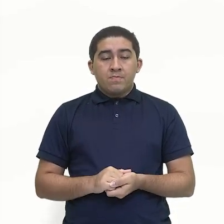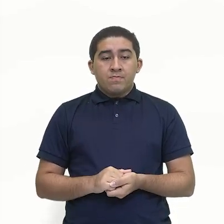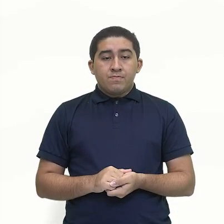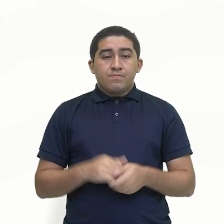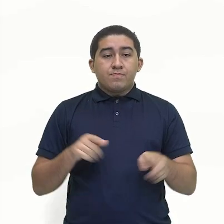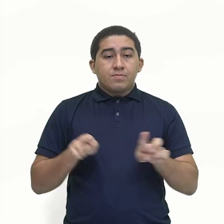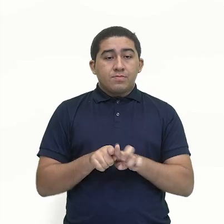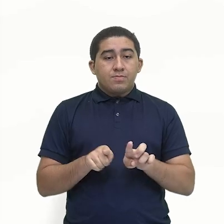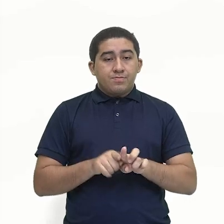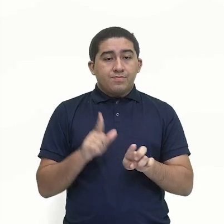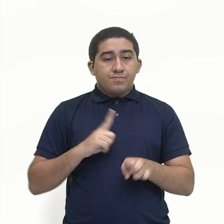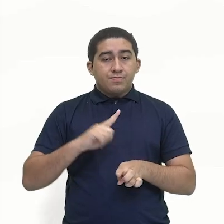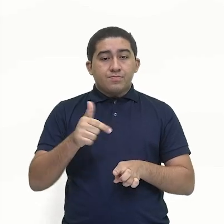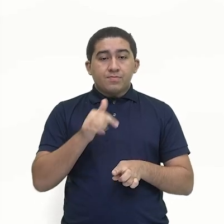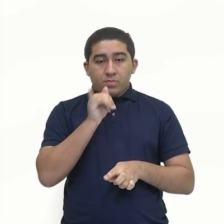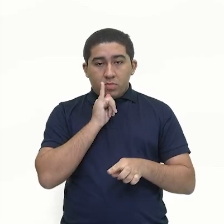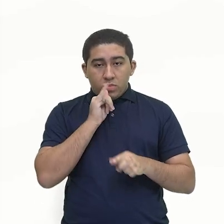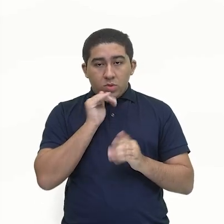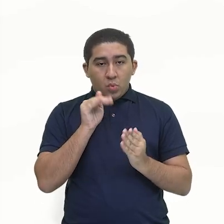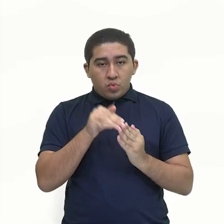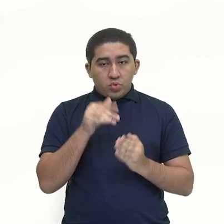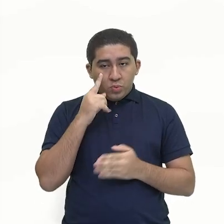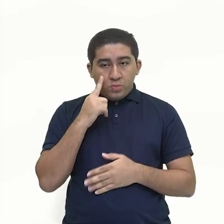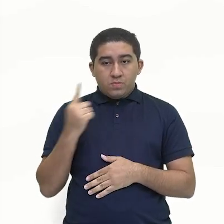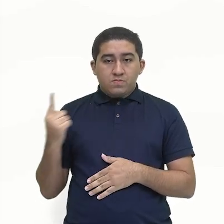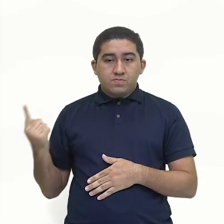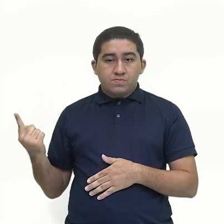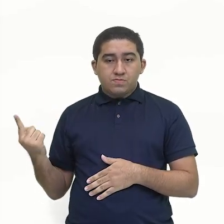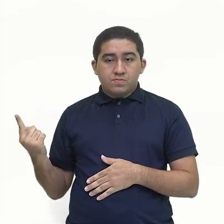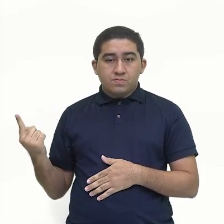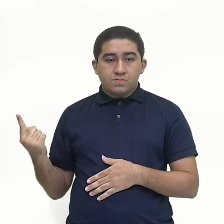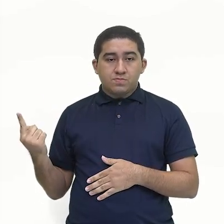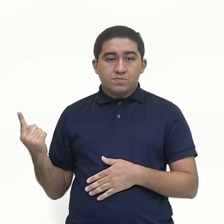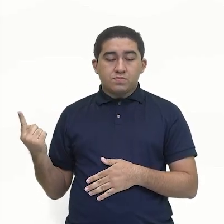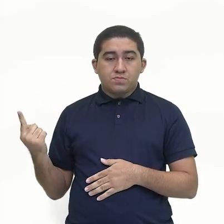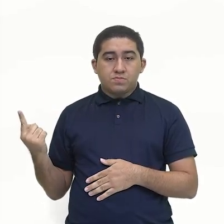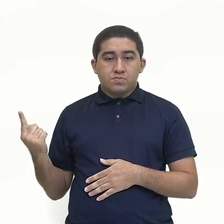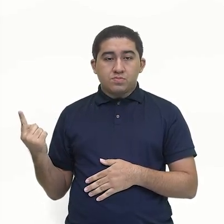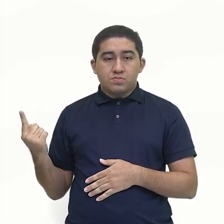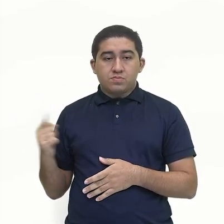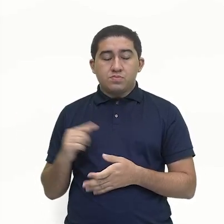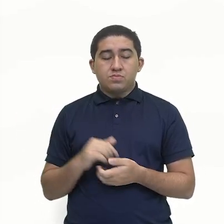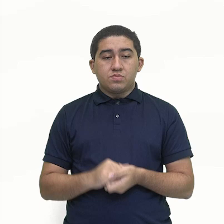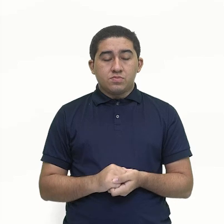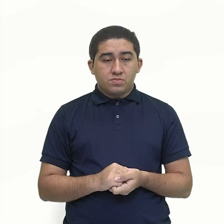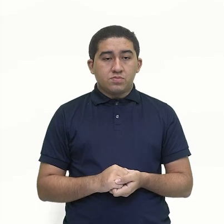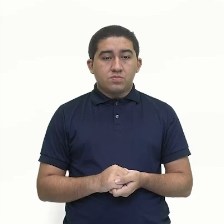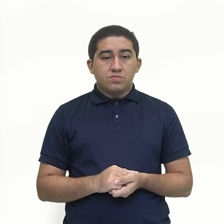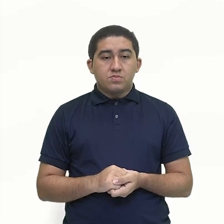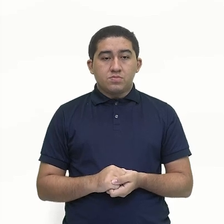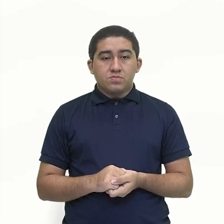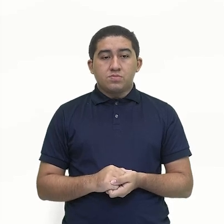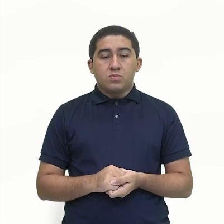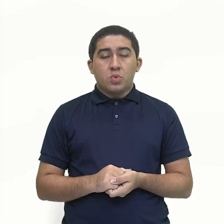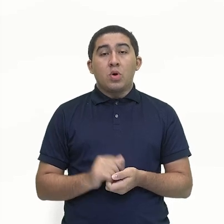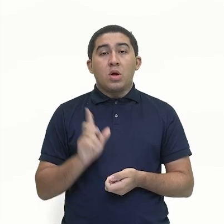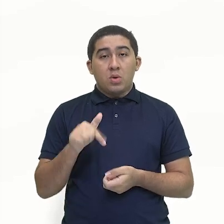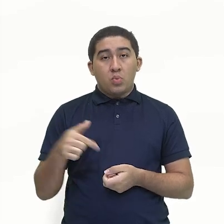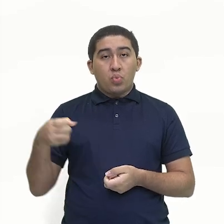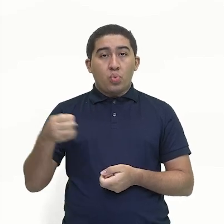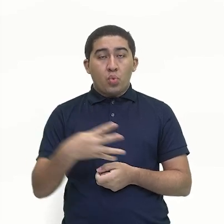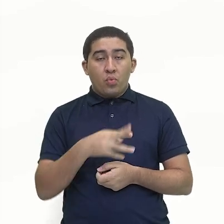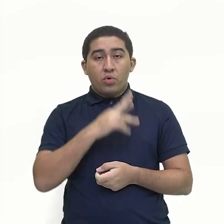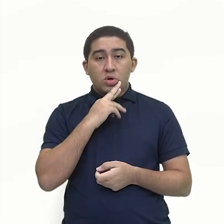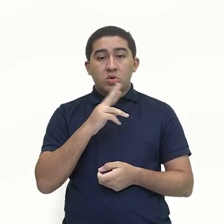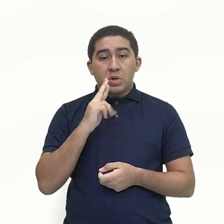Aí nós temos o outro exemplo. The new restaurant is more popular than the old one in town. O